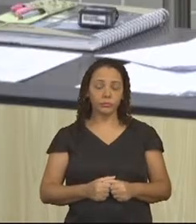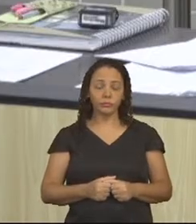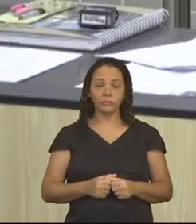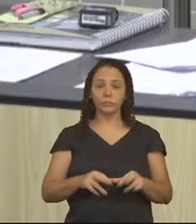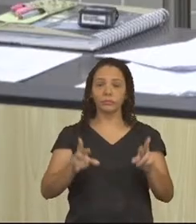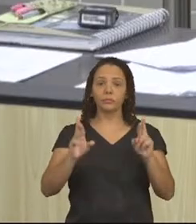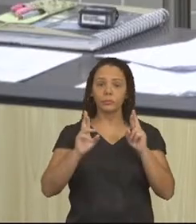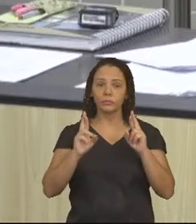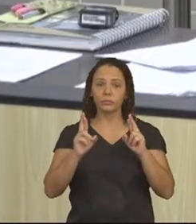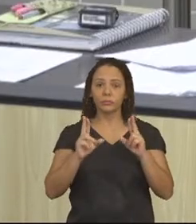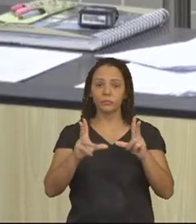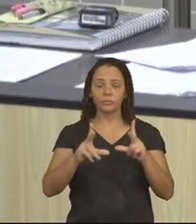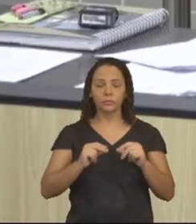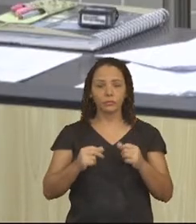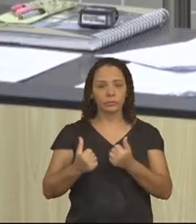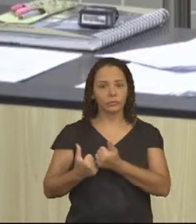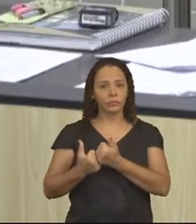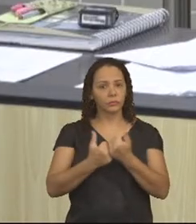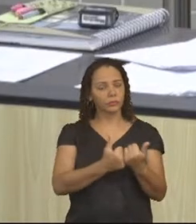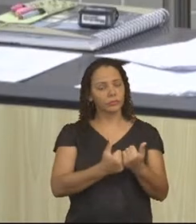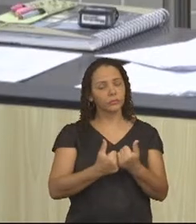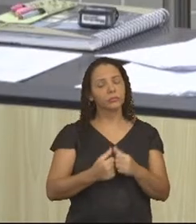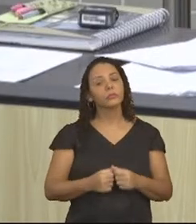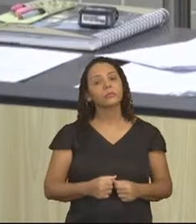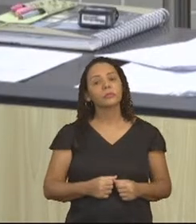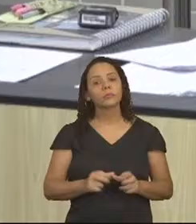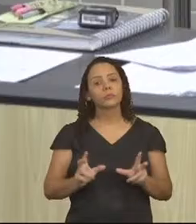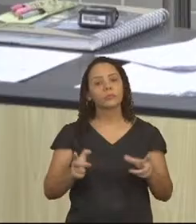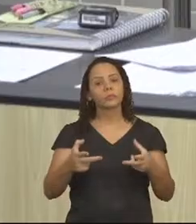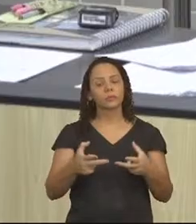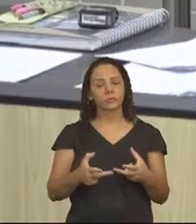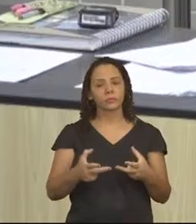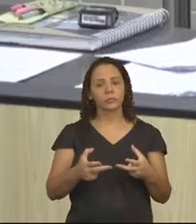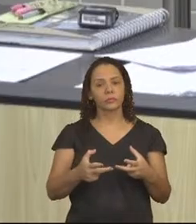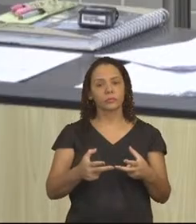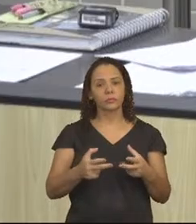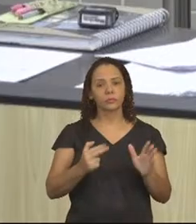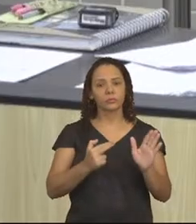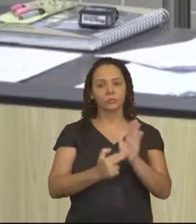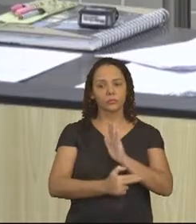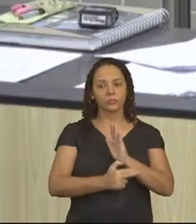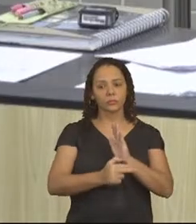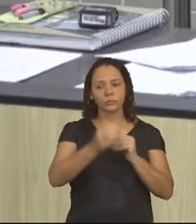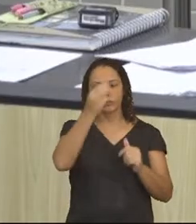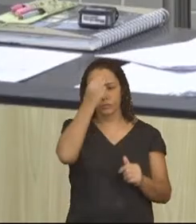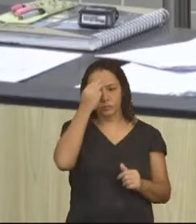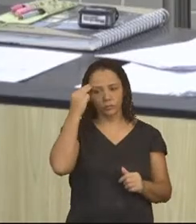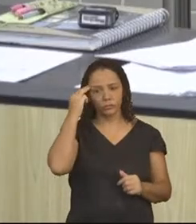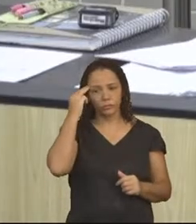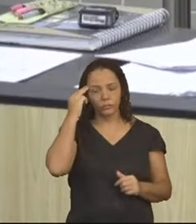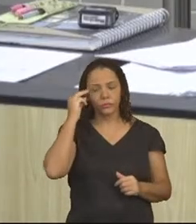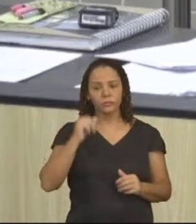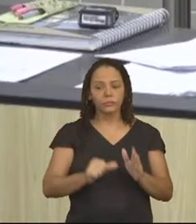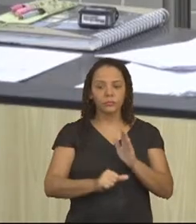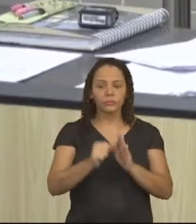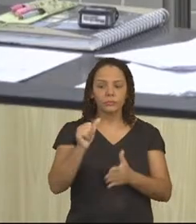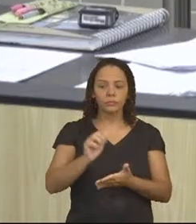esperamos merecer o apoio do egrégio plenário. Câmara Municipal de Jacareí, assinado vereadora primeira secretária Maria Amélia.